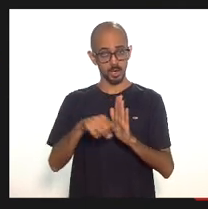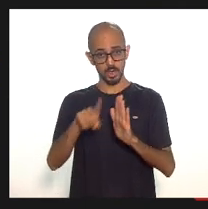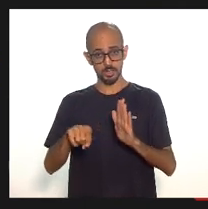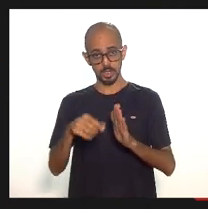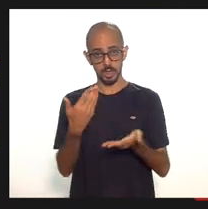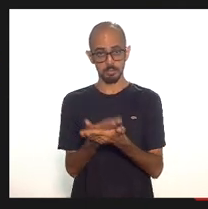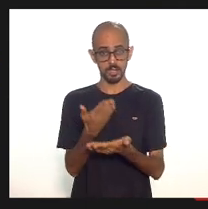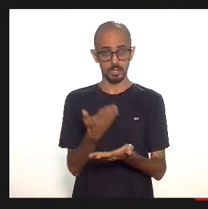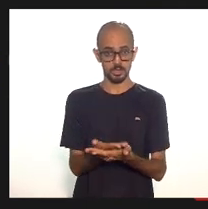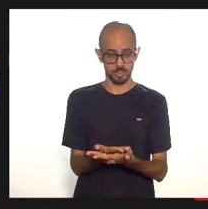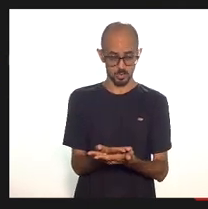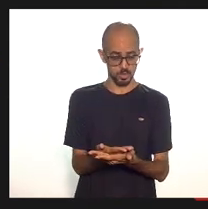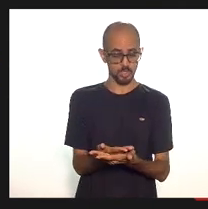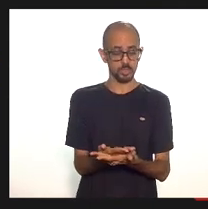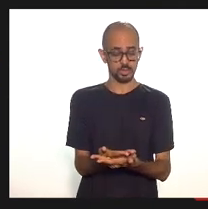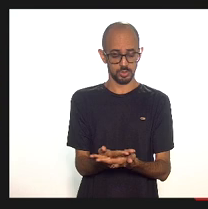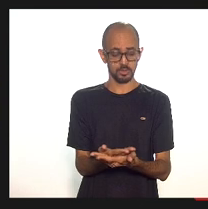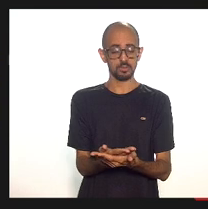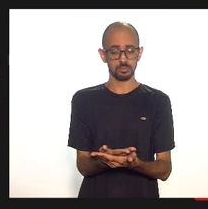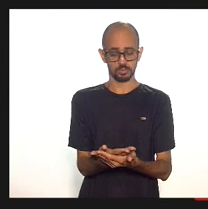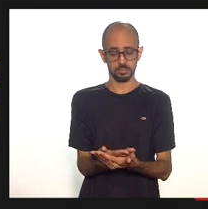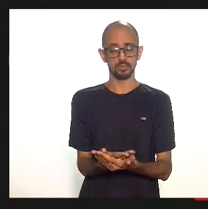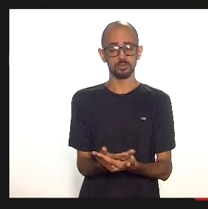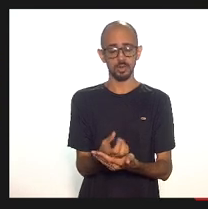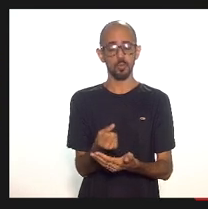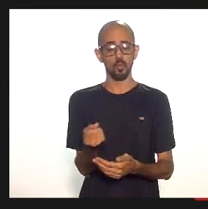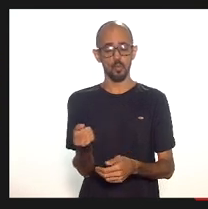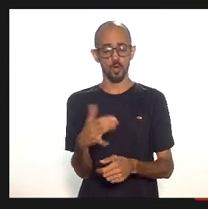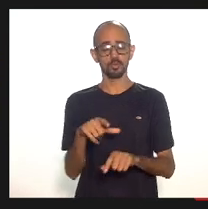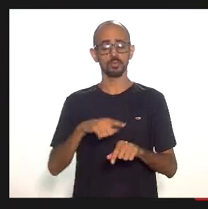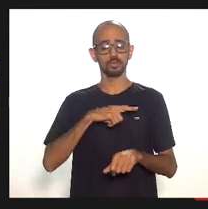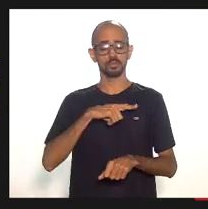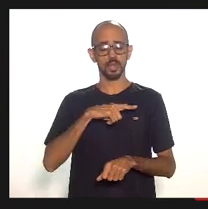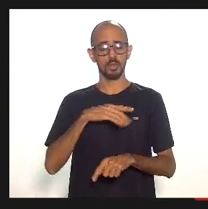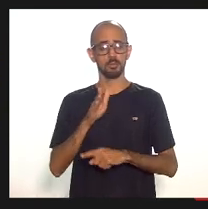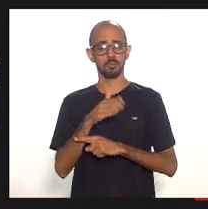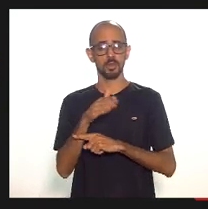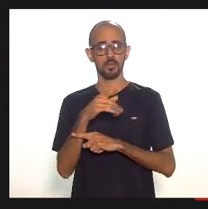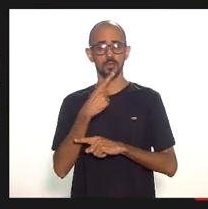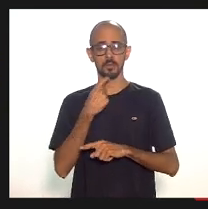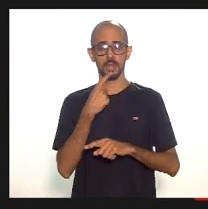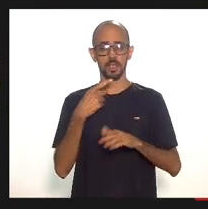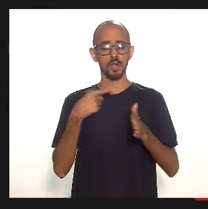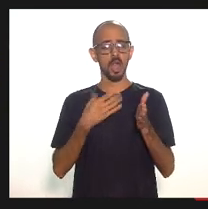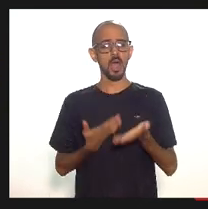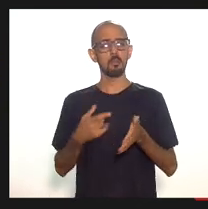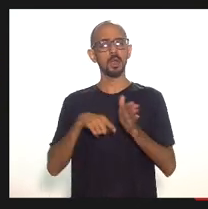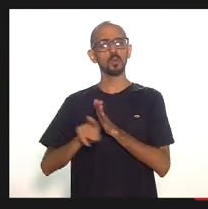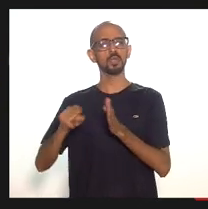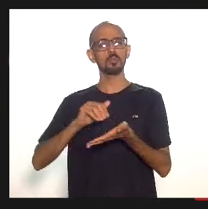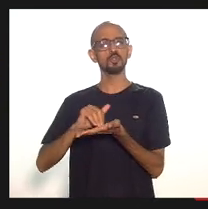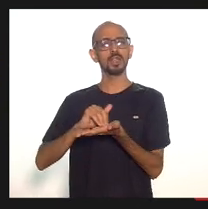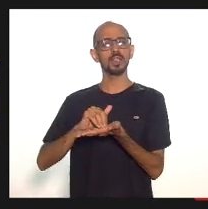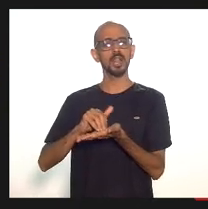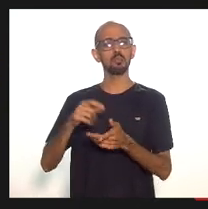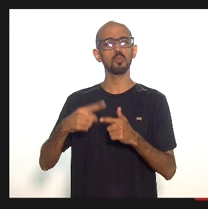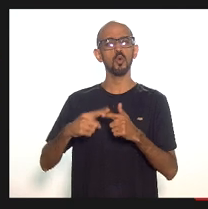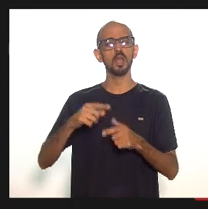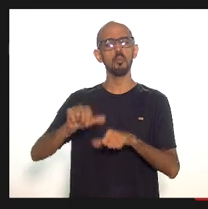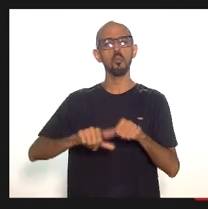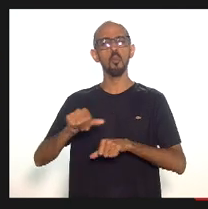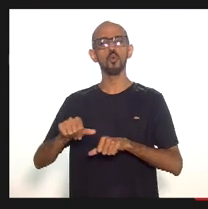aulas nessas condições. Eu gostaria de perguntar para o secretário o que foi que balizou a